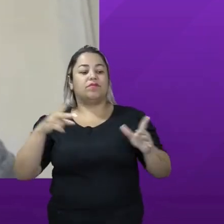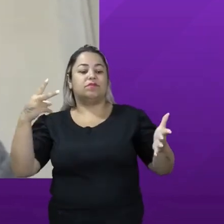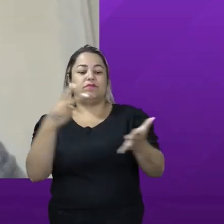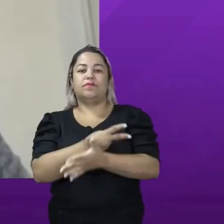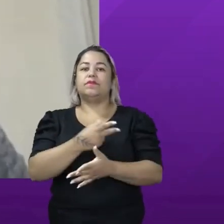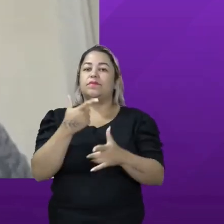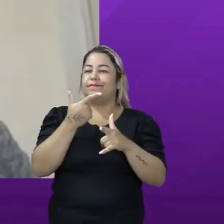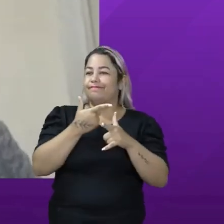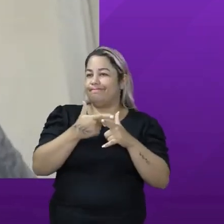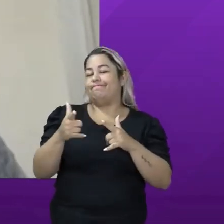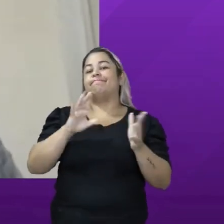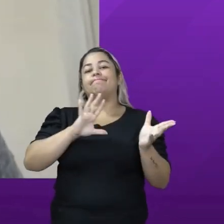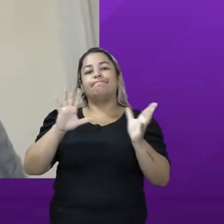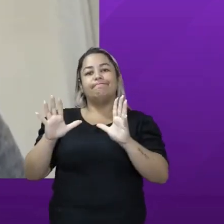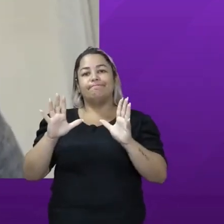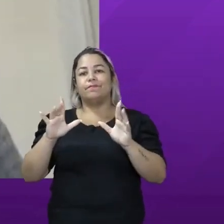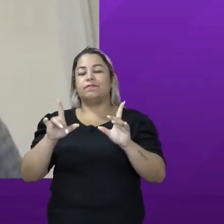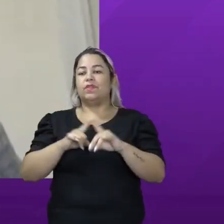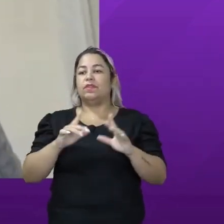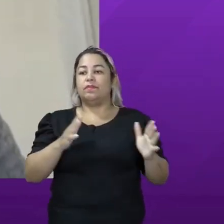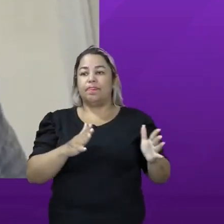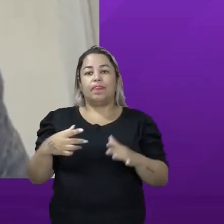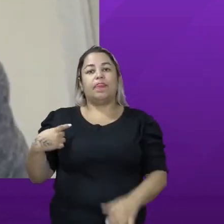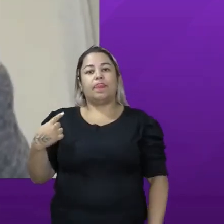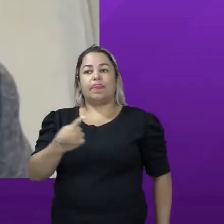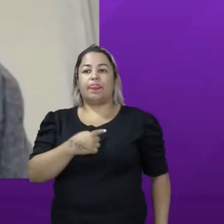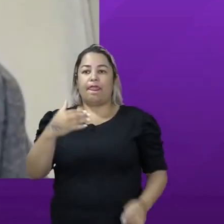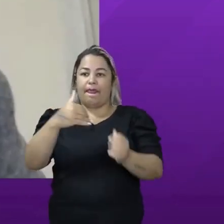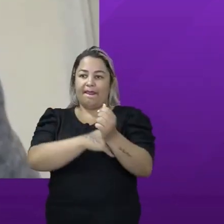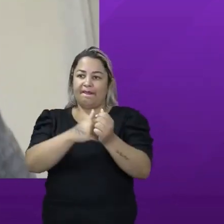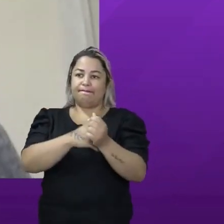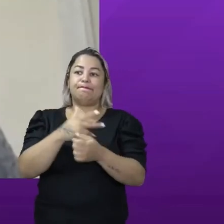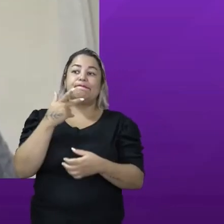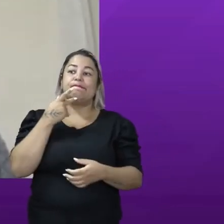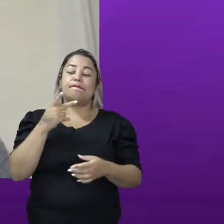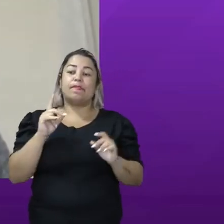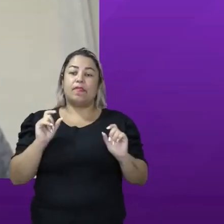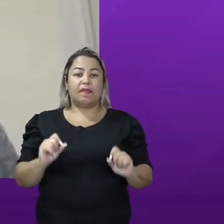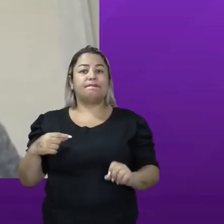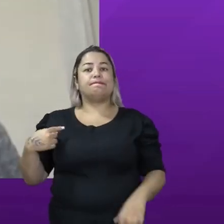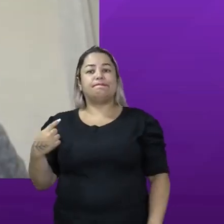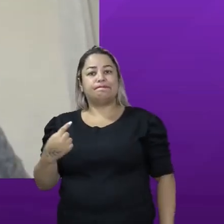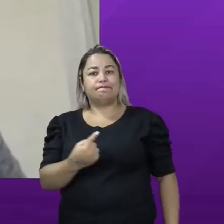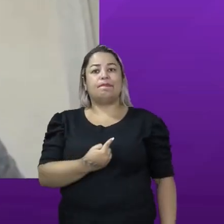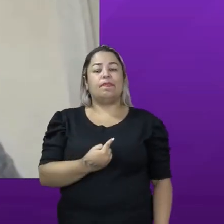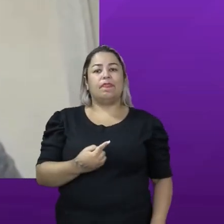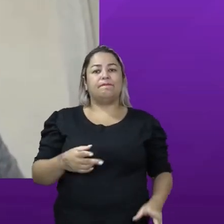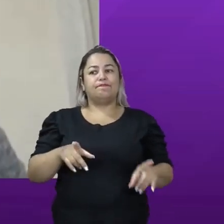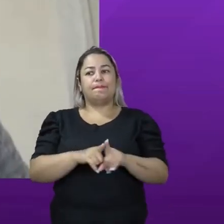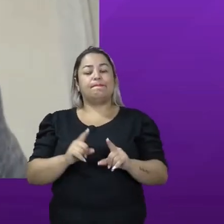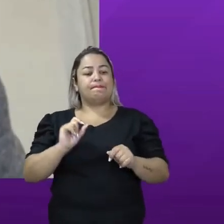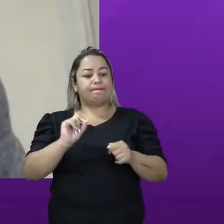crise climática no campo e principalmente nos nossos celeiros produtivos, vamos dizer assim, a nossa forma equivocada